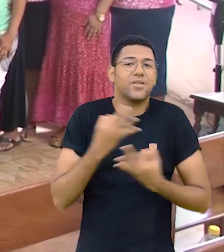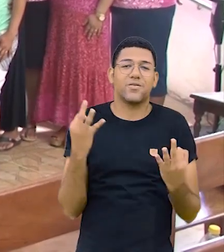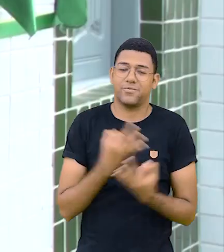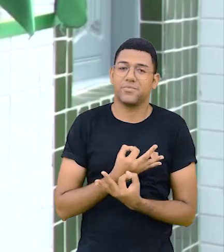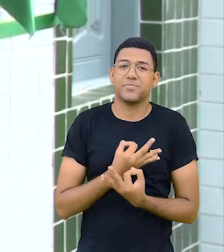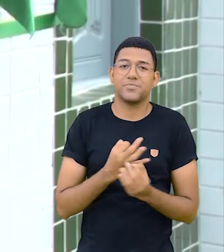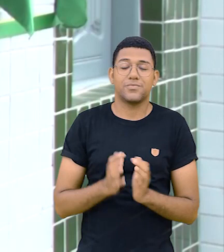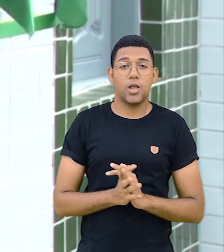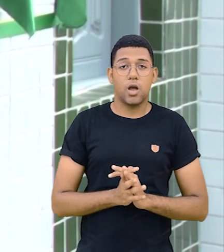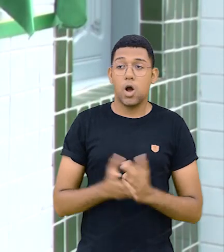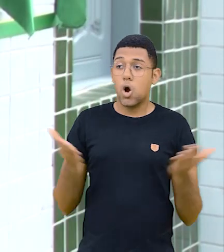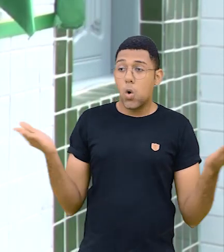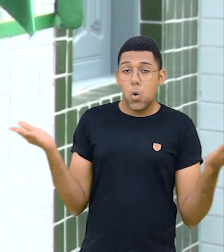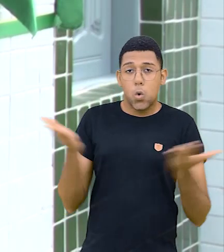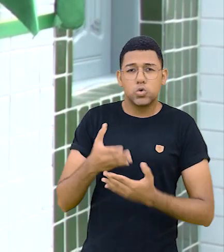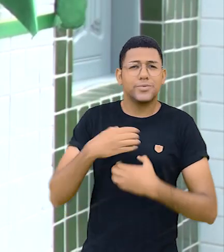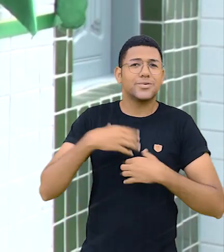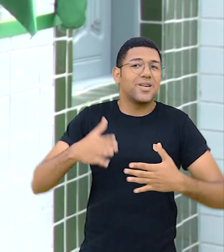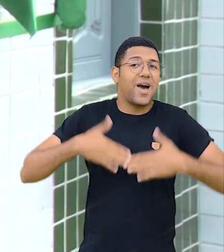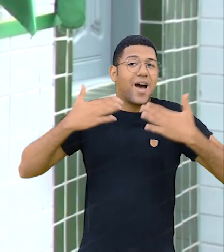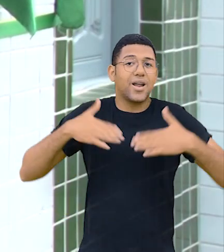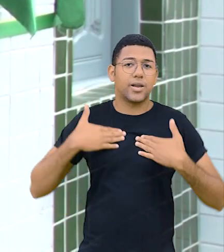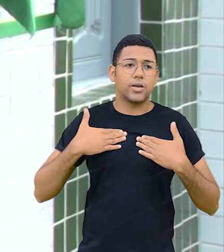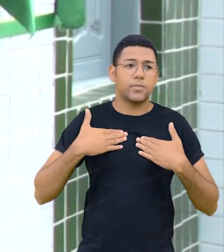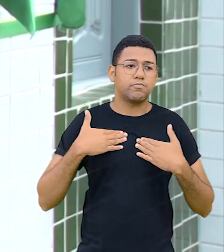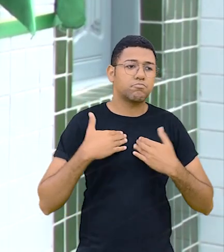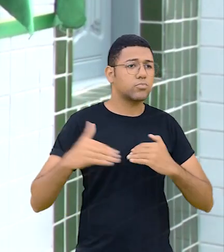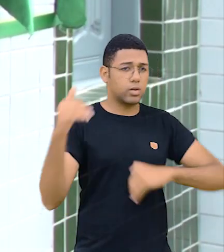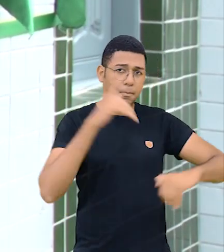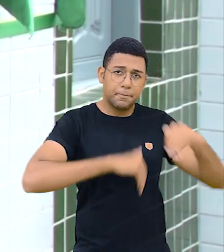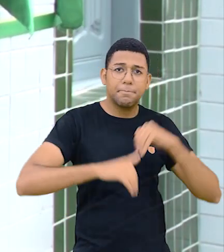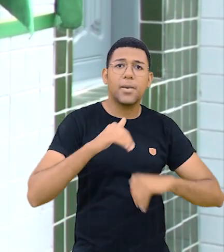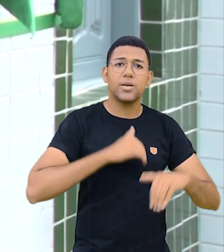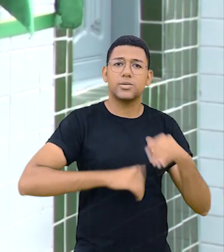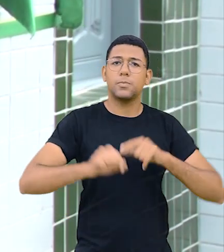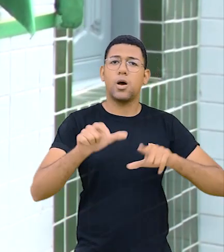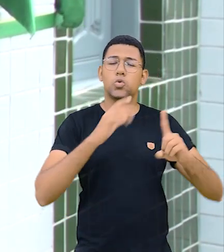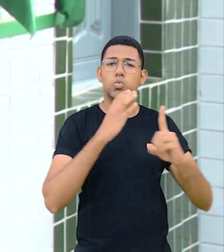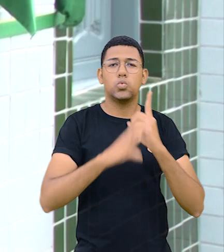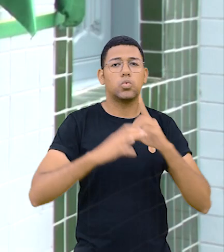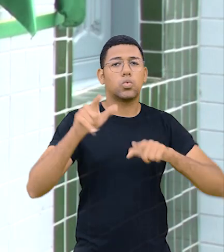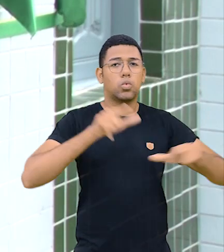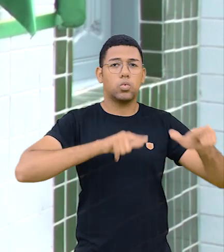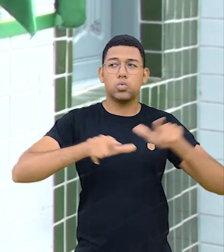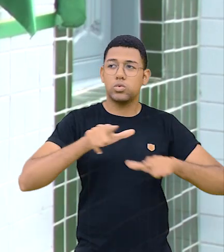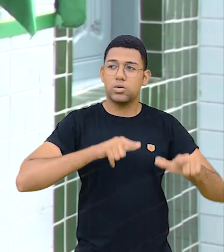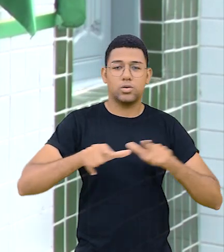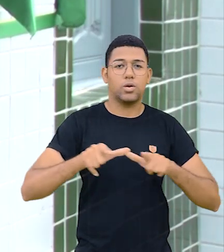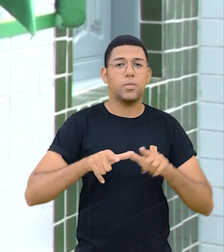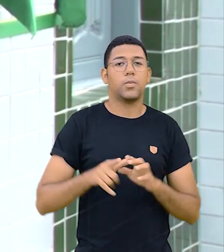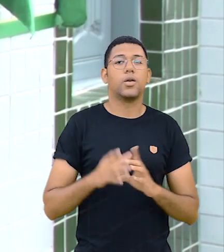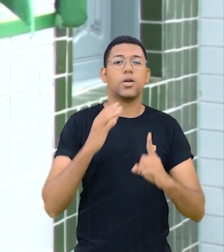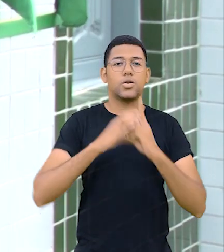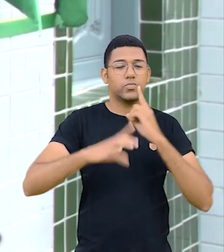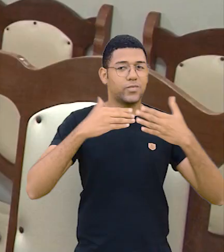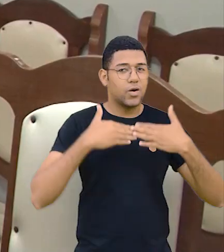dia. Hoje é só alegria de participarmos, né, desse trabalho, da inauguração